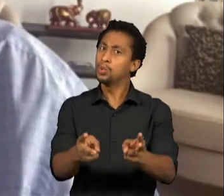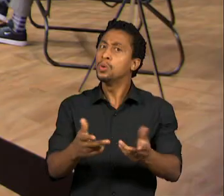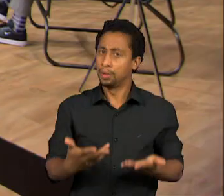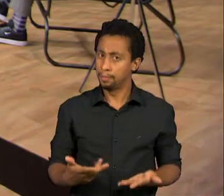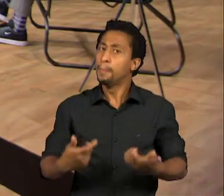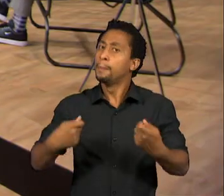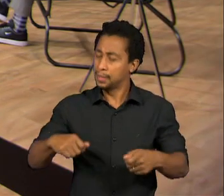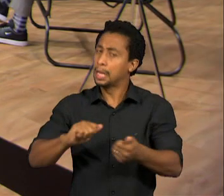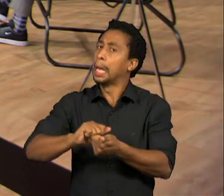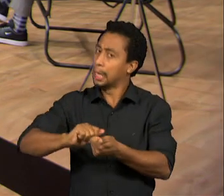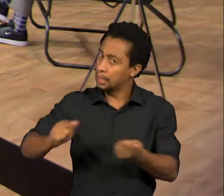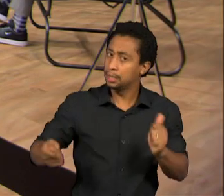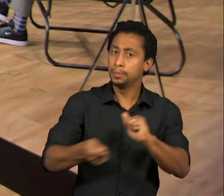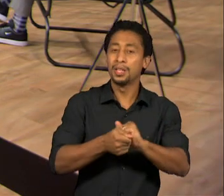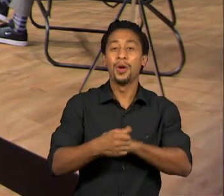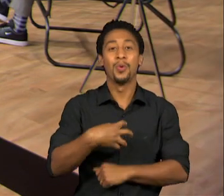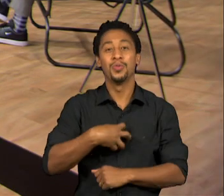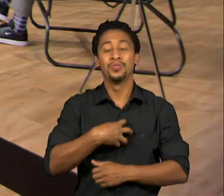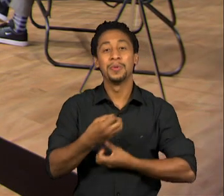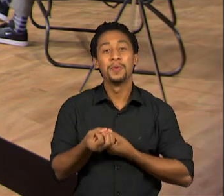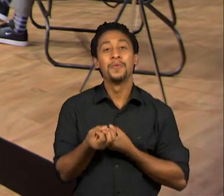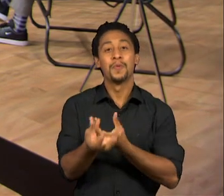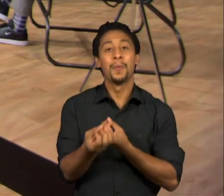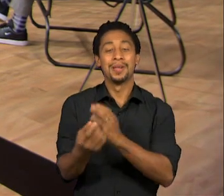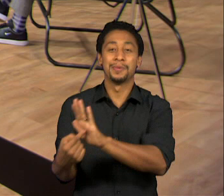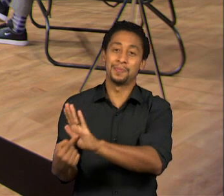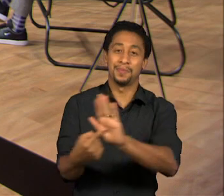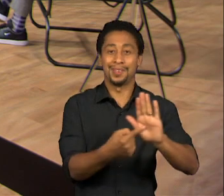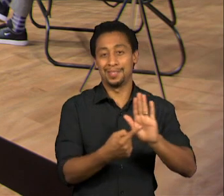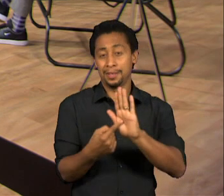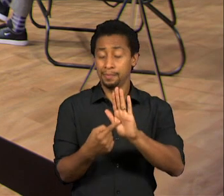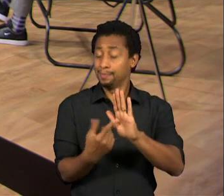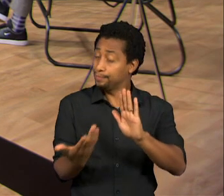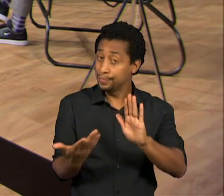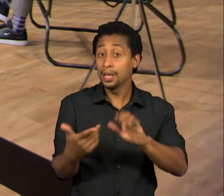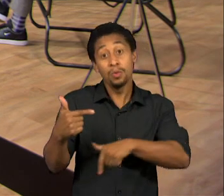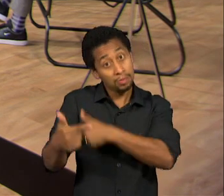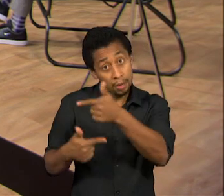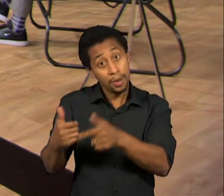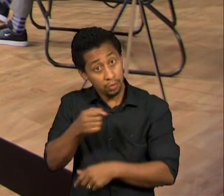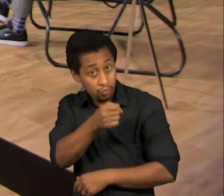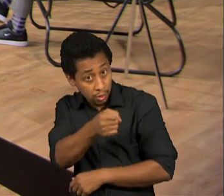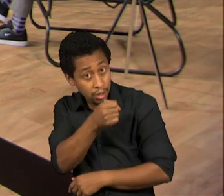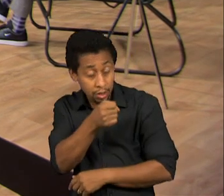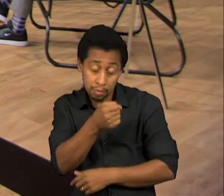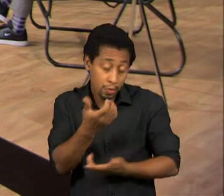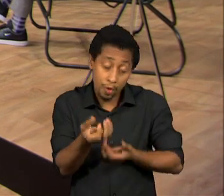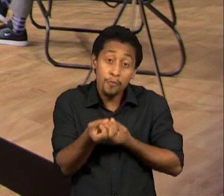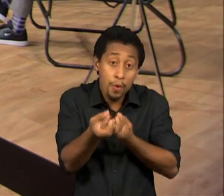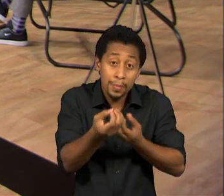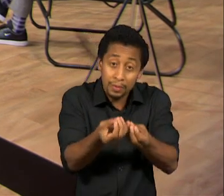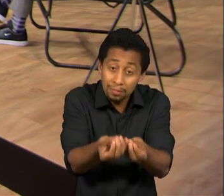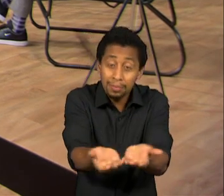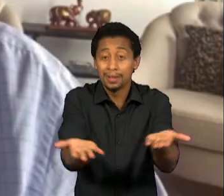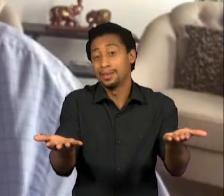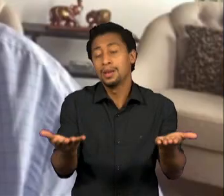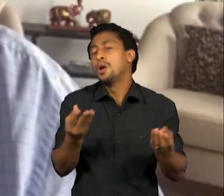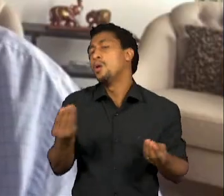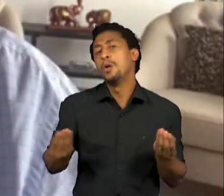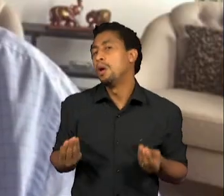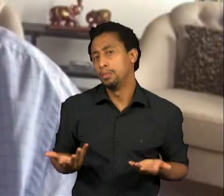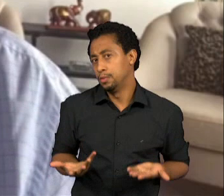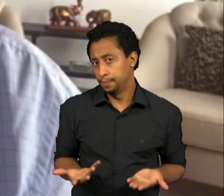informação. O jornalista capta a informação e o trabalho dele é entregar essa informação. De que maneira? É isso que nós estamos buscando. Nós estamos aí